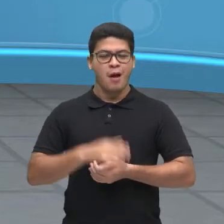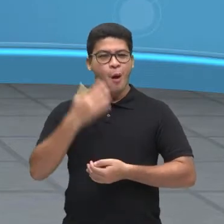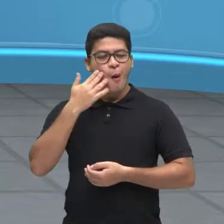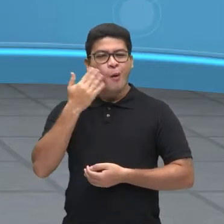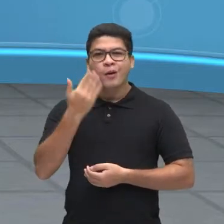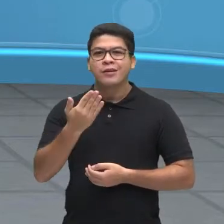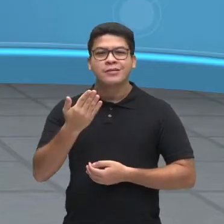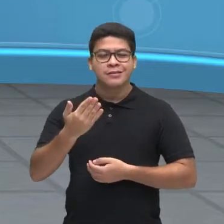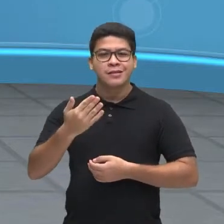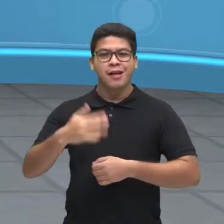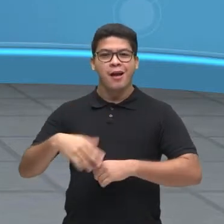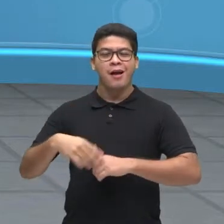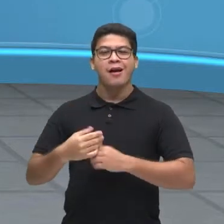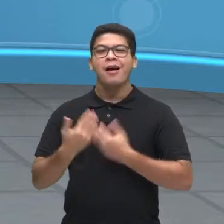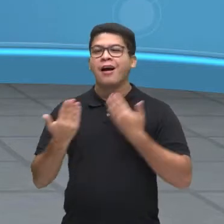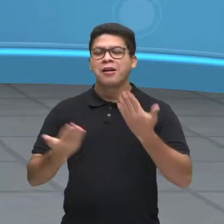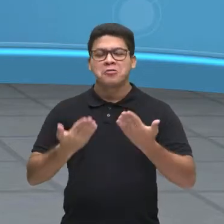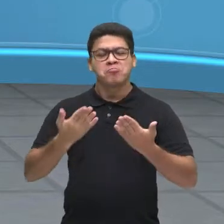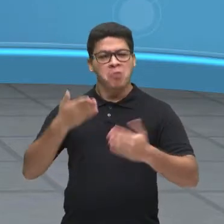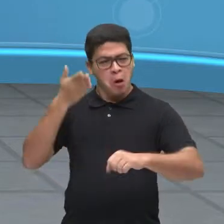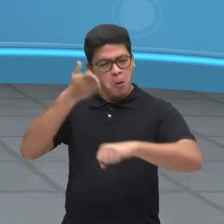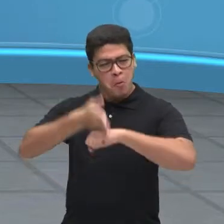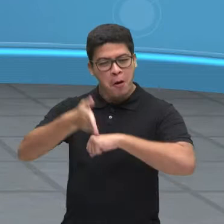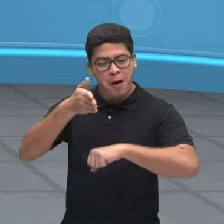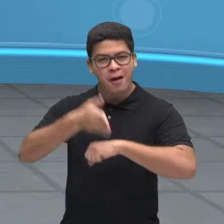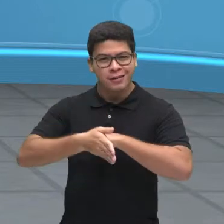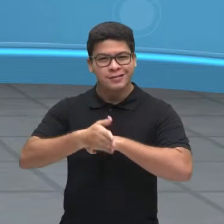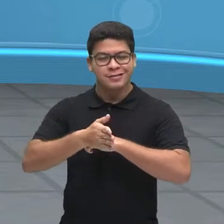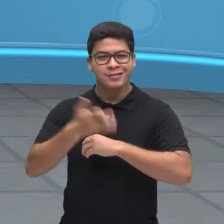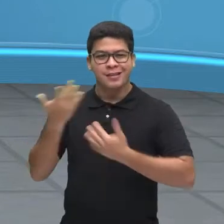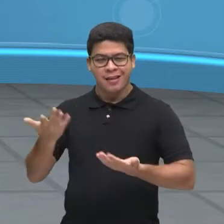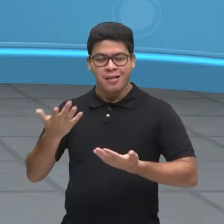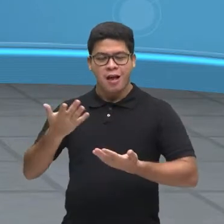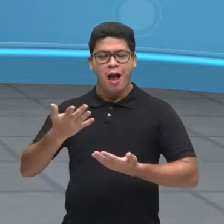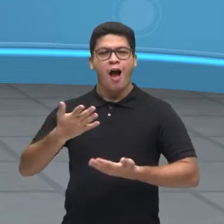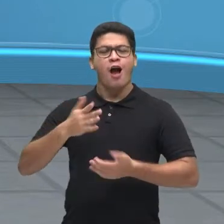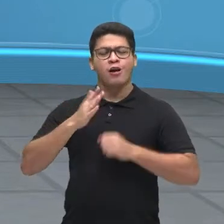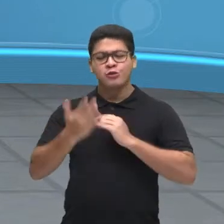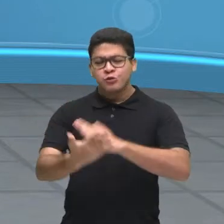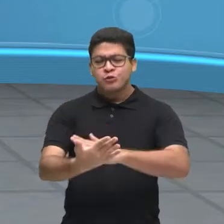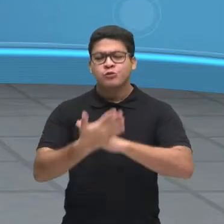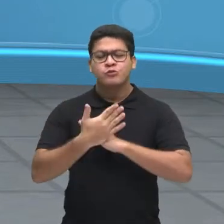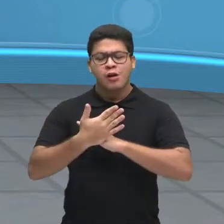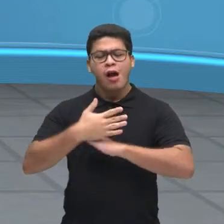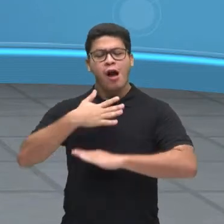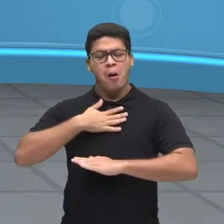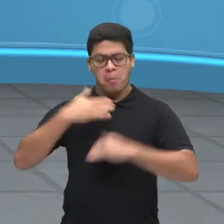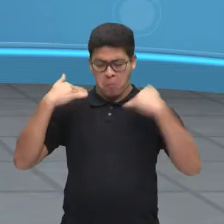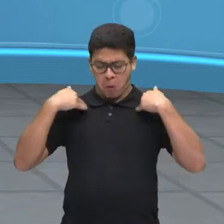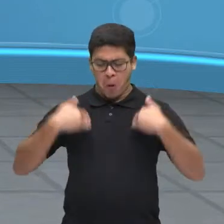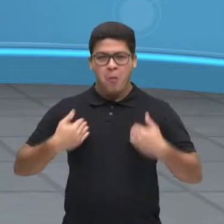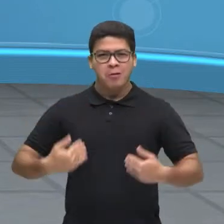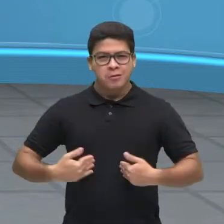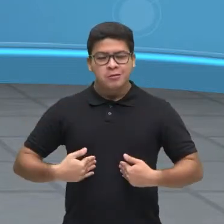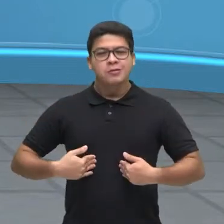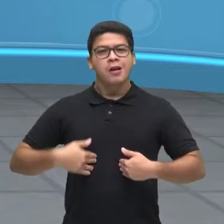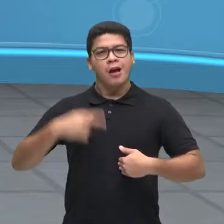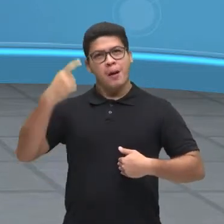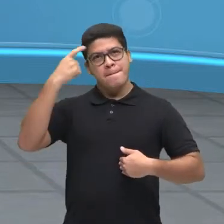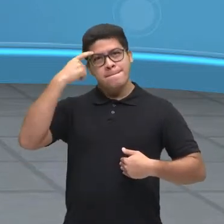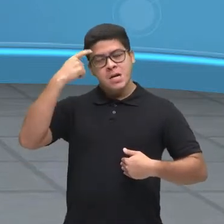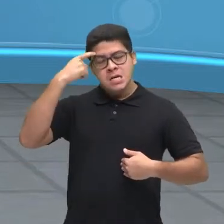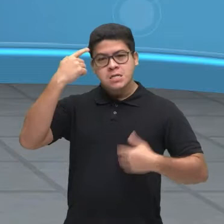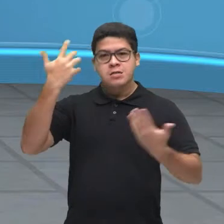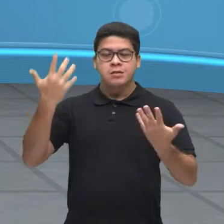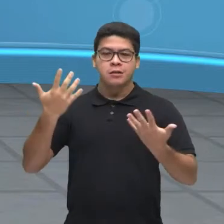até mesmo participar, né, de algumas aulas de ginástica. Ajuda muito a ginástica rítmica, ela trabalha, como já diz o nome, né?